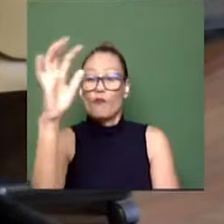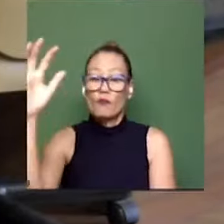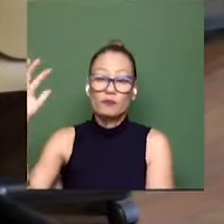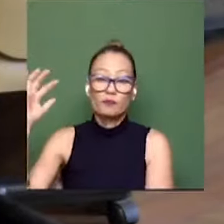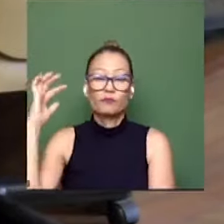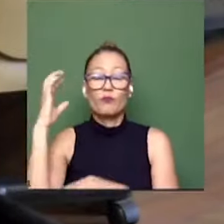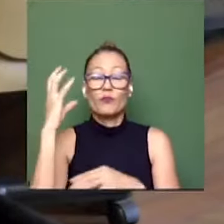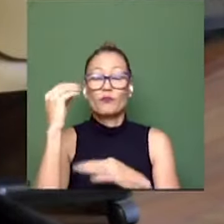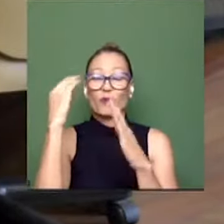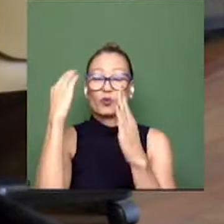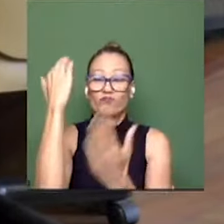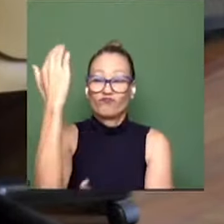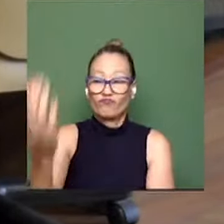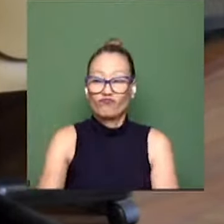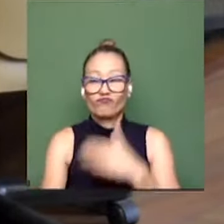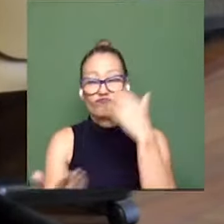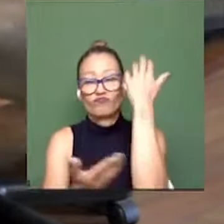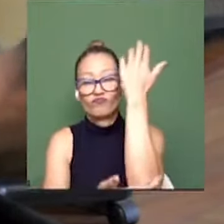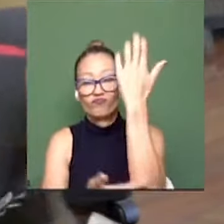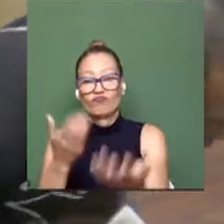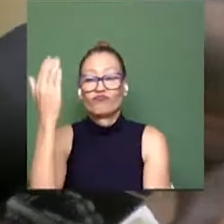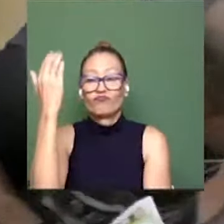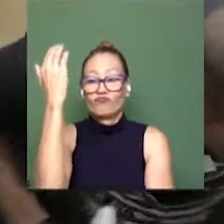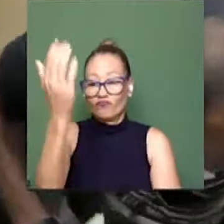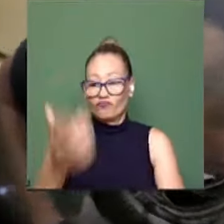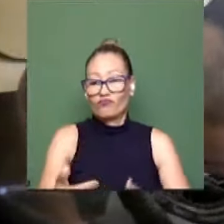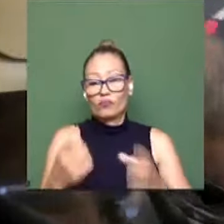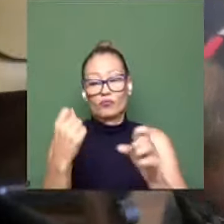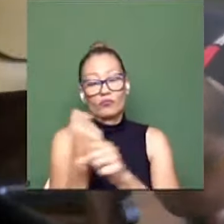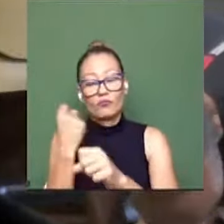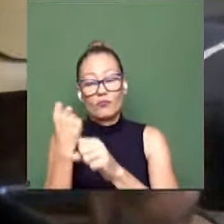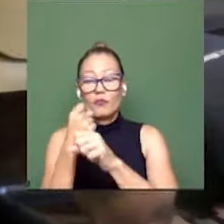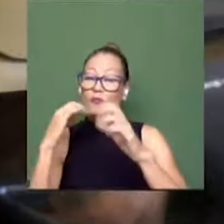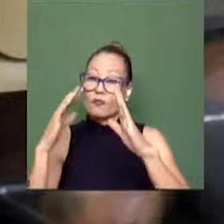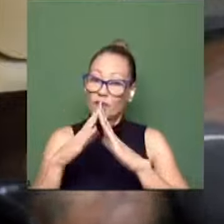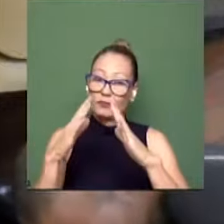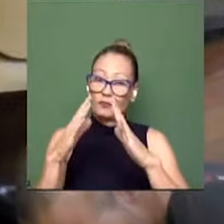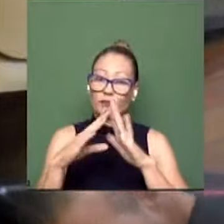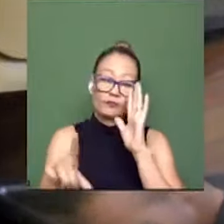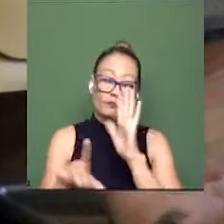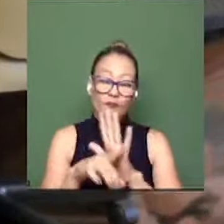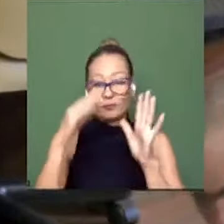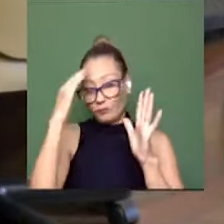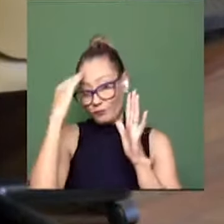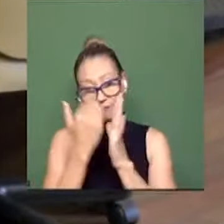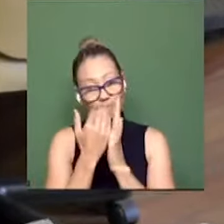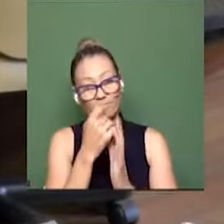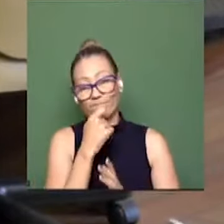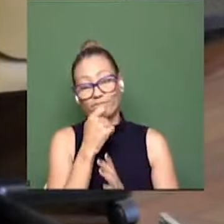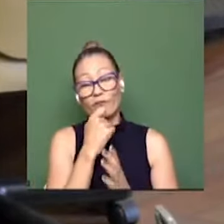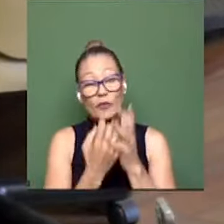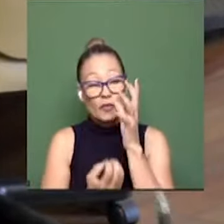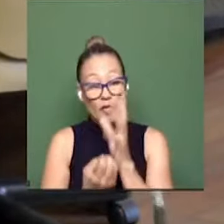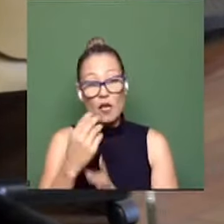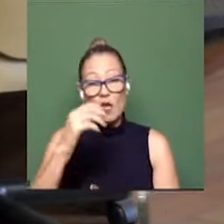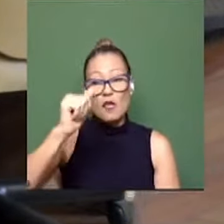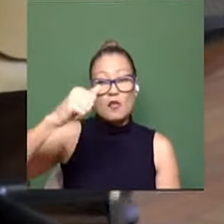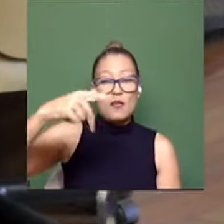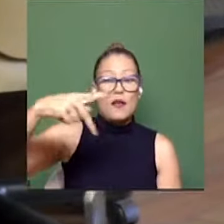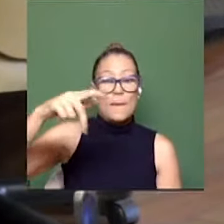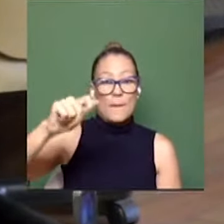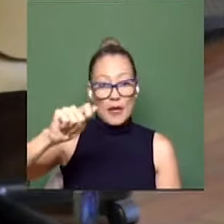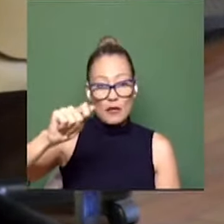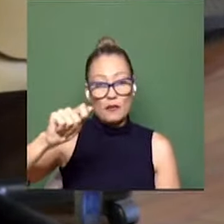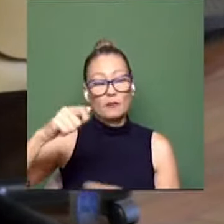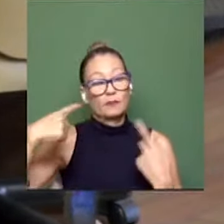vários loteamentos irregulares Então o que eu peço além de criar a apa é criar eh órgãos eh